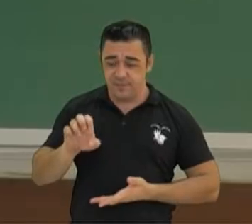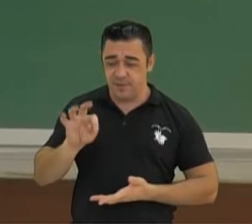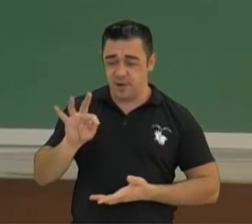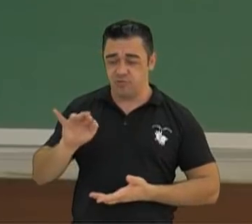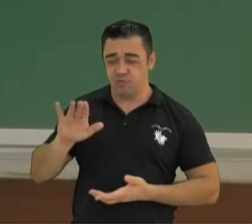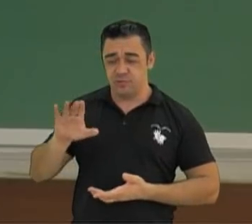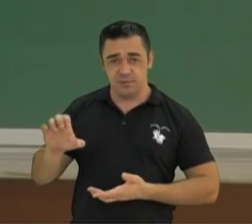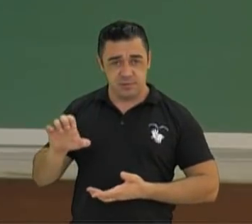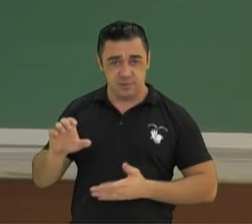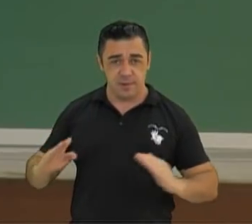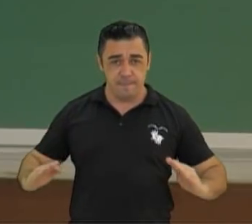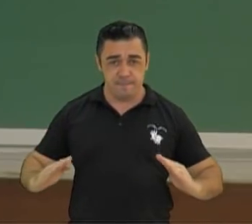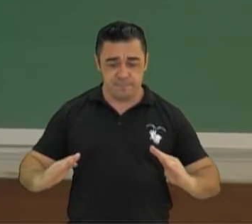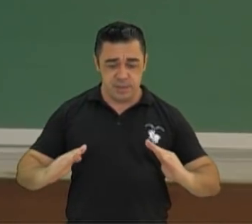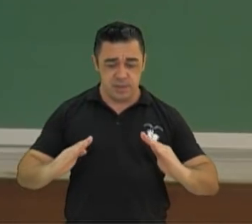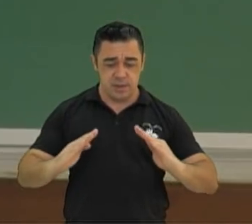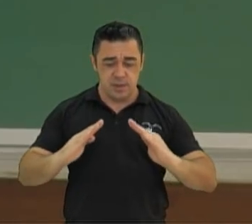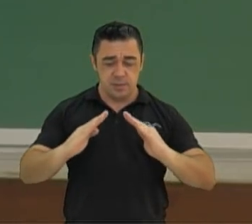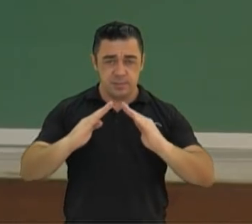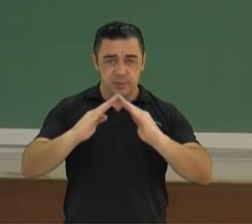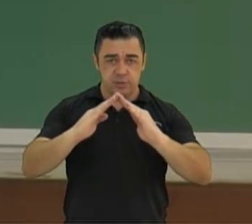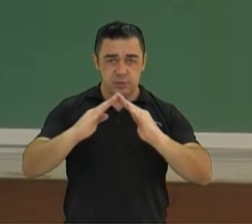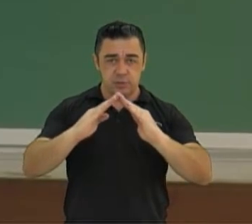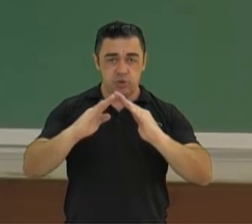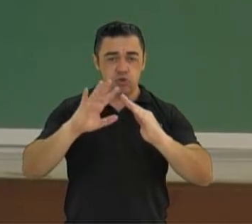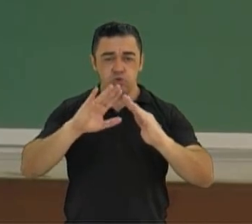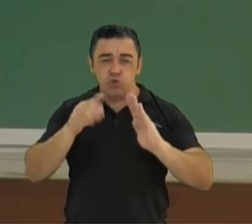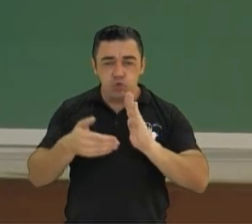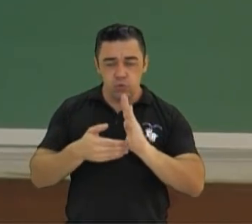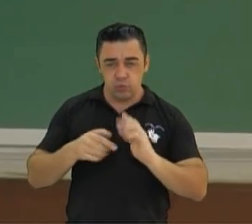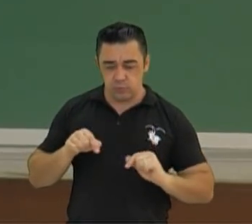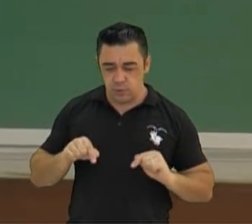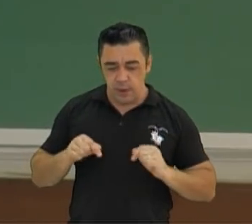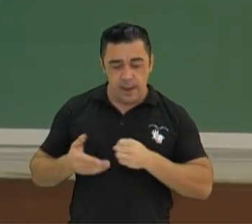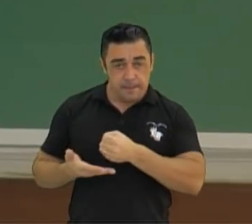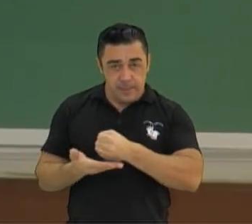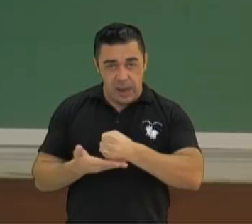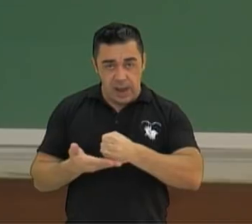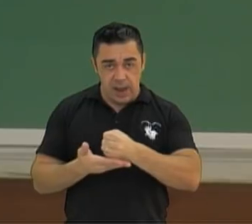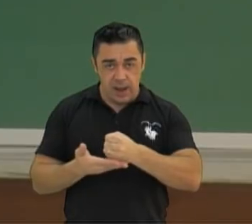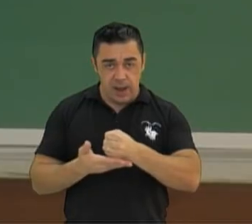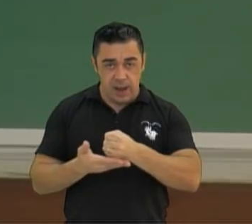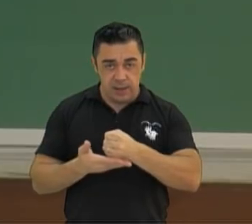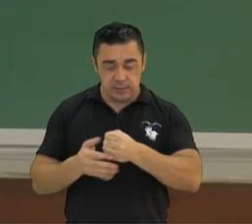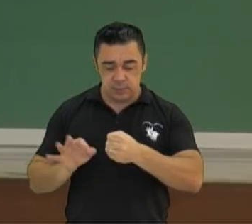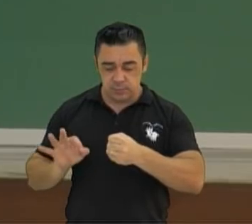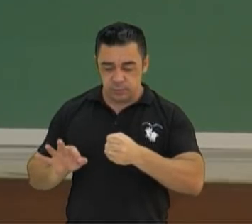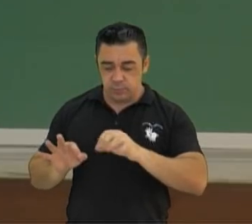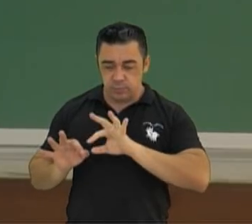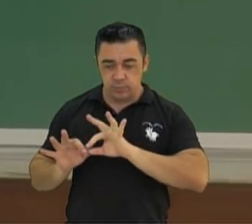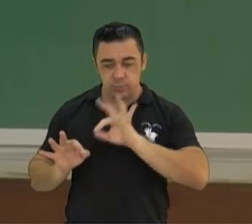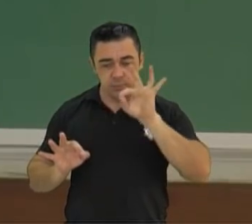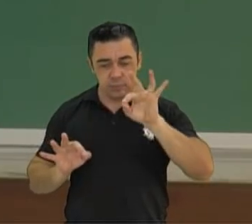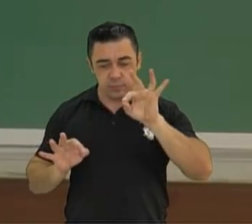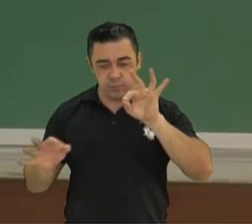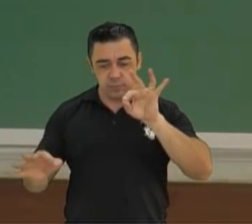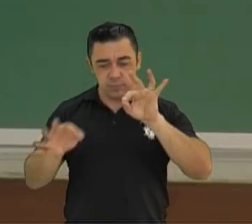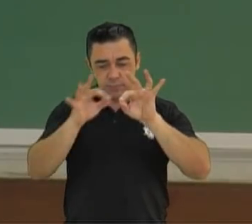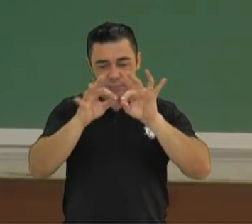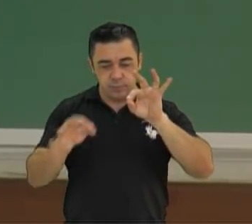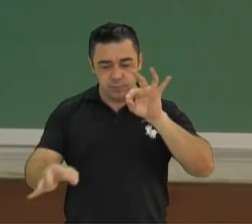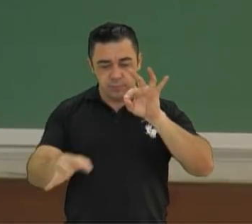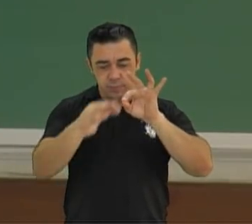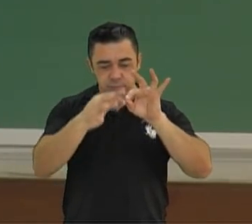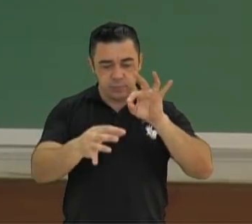todos os vértices que saem da base, todas as arestas que saem da base e junta-se em um vértice só. Então,